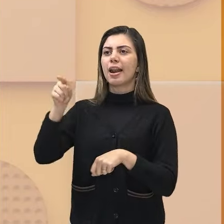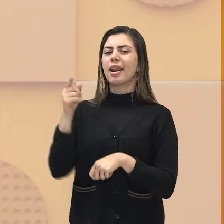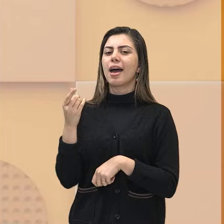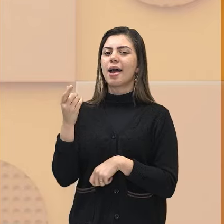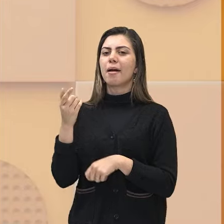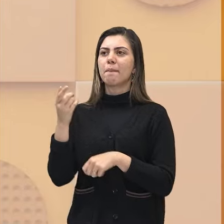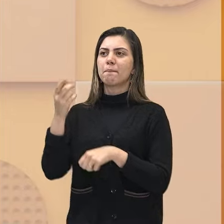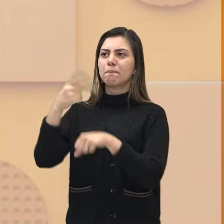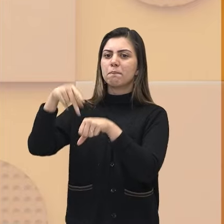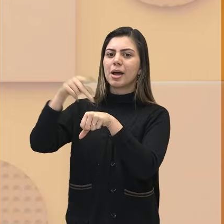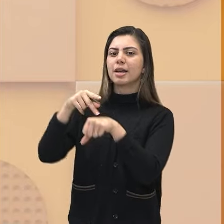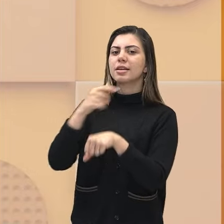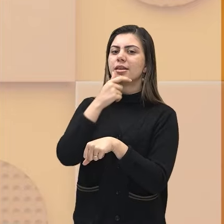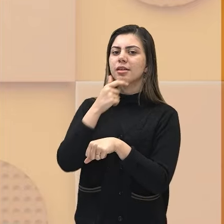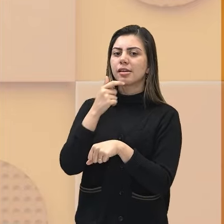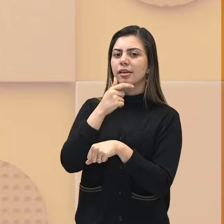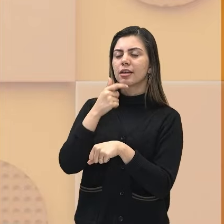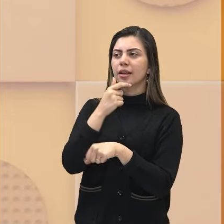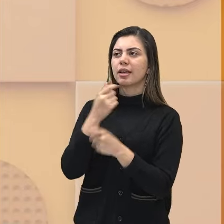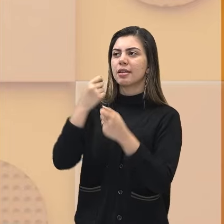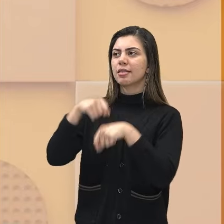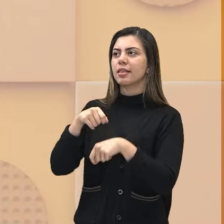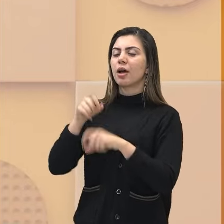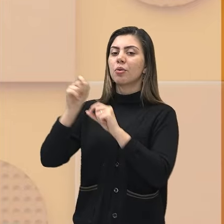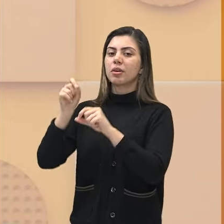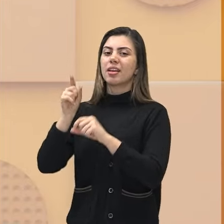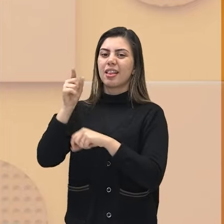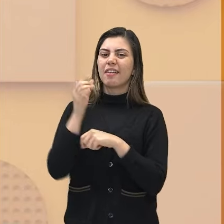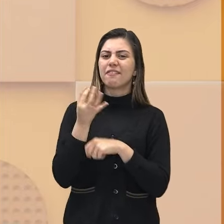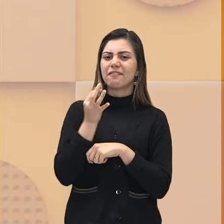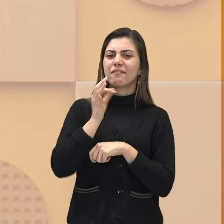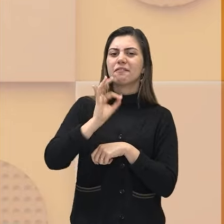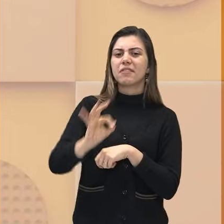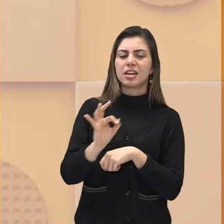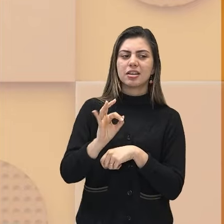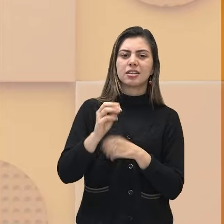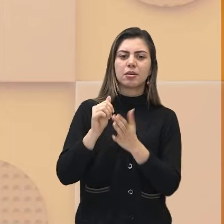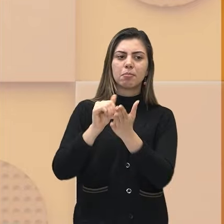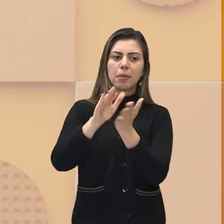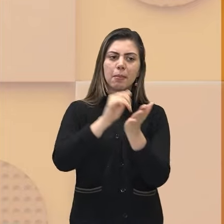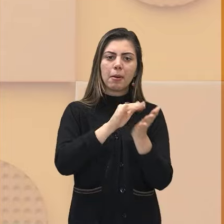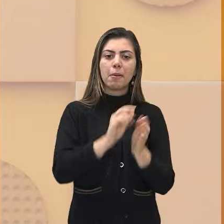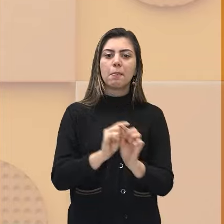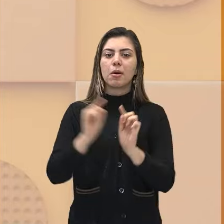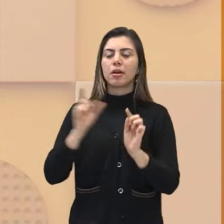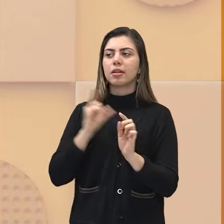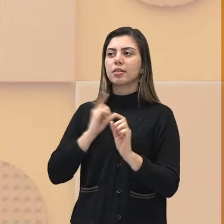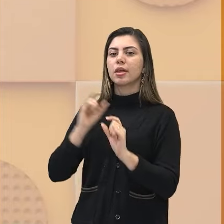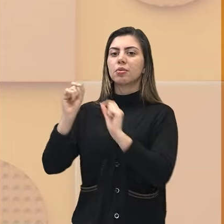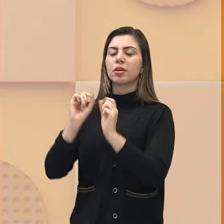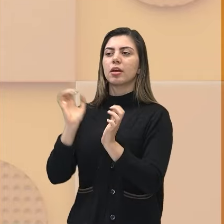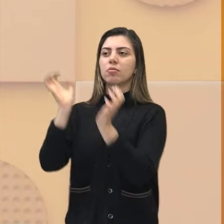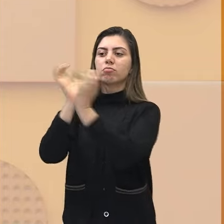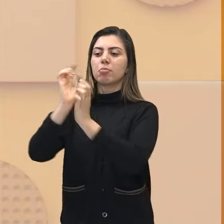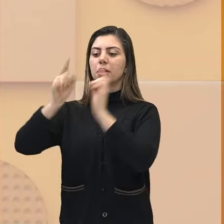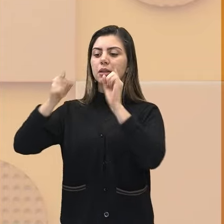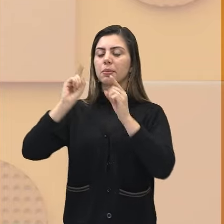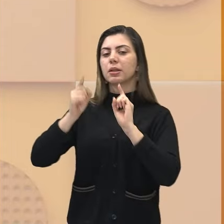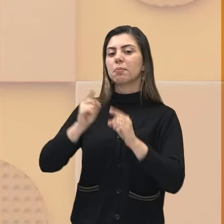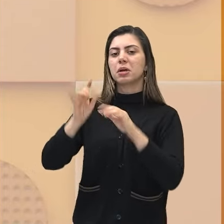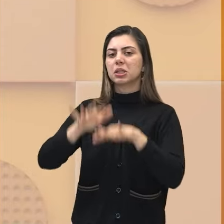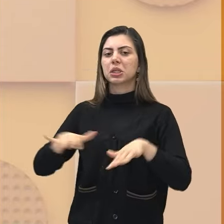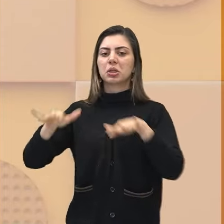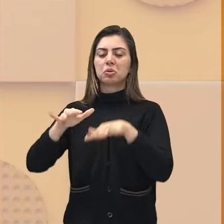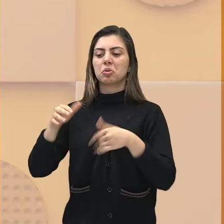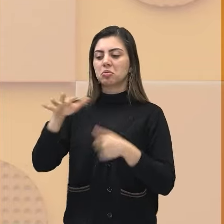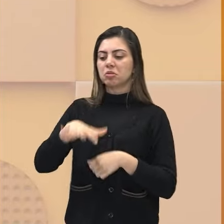que vieram, expulsaram os franceses de lá e ao mesmo tempo assumiram o controle econômico, militar